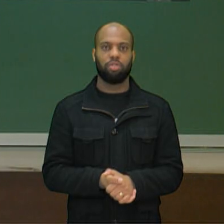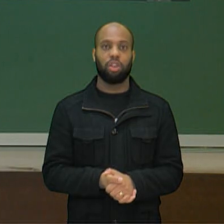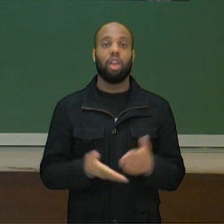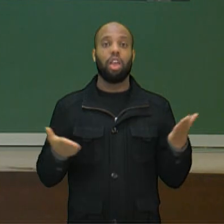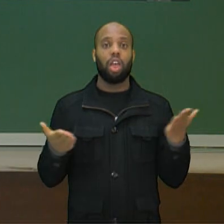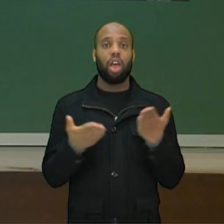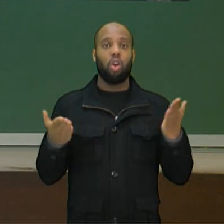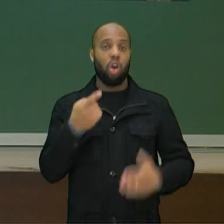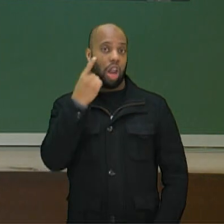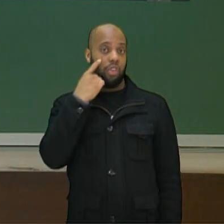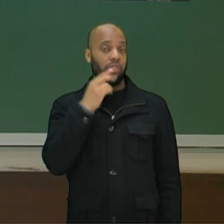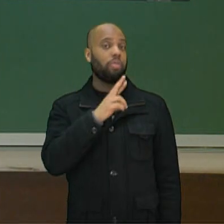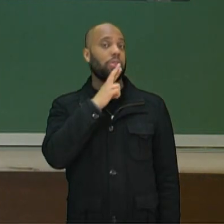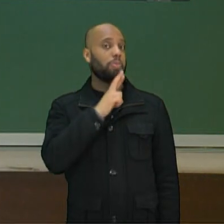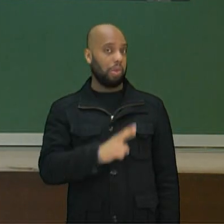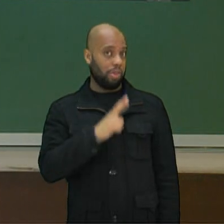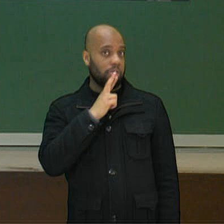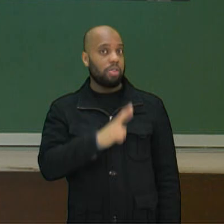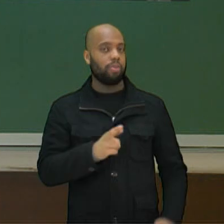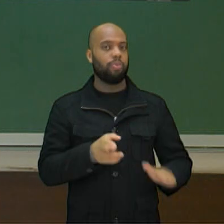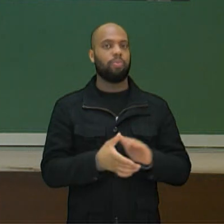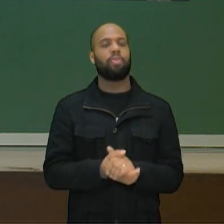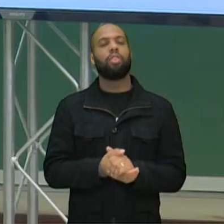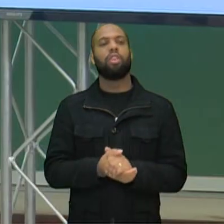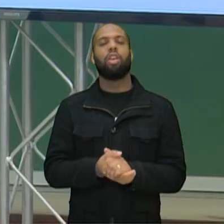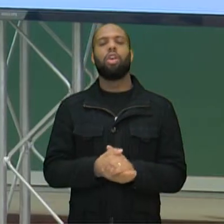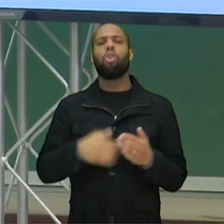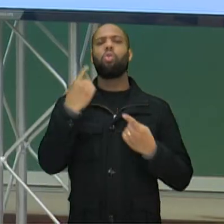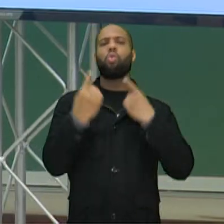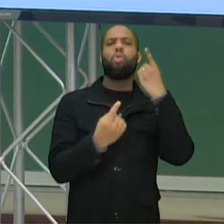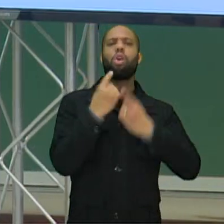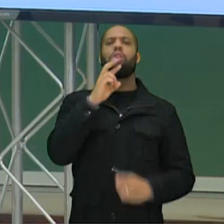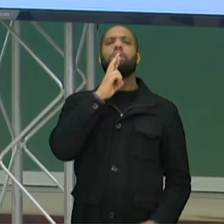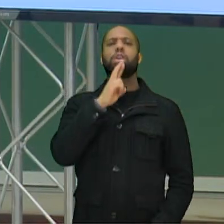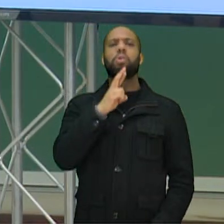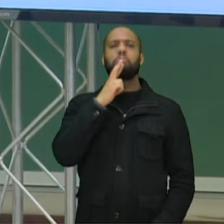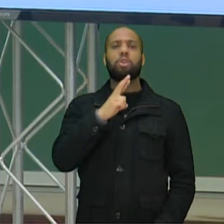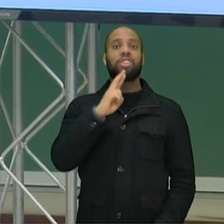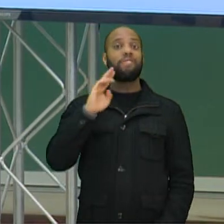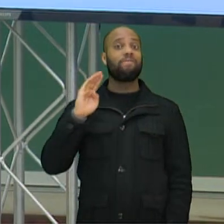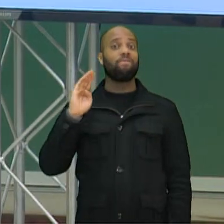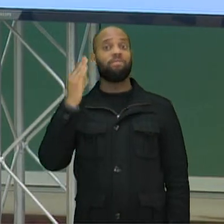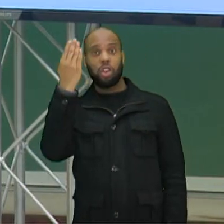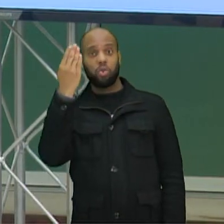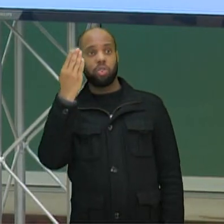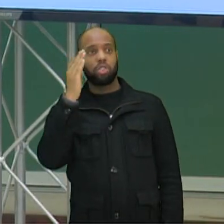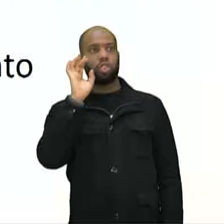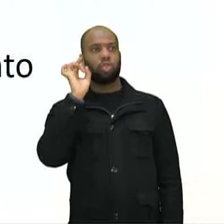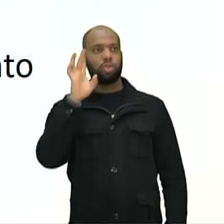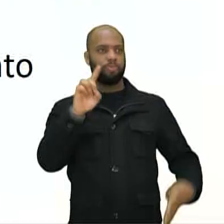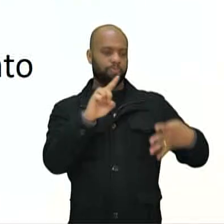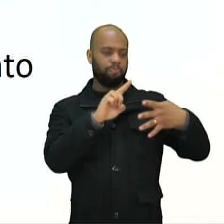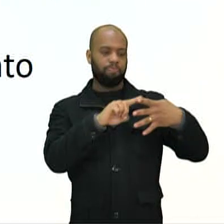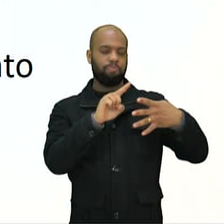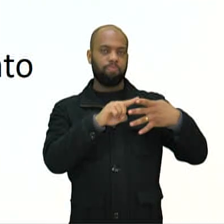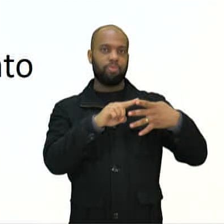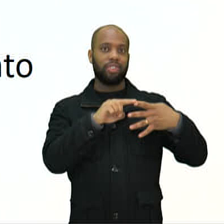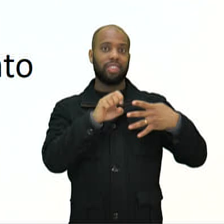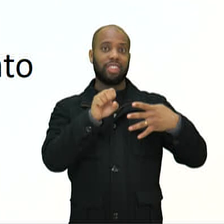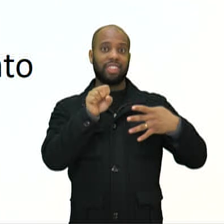Vamos lá visitar as respostas. A única alternativa falsa é a primeira. A